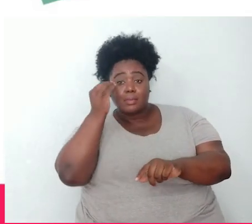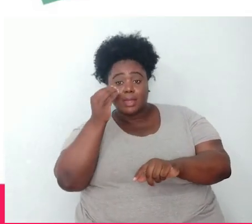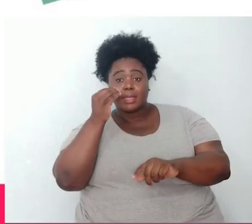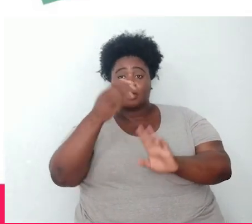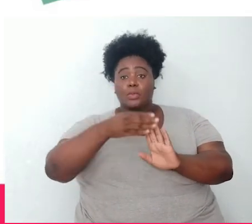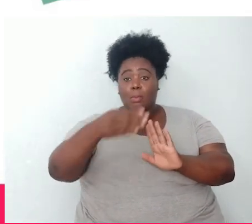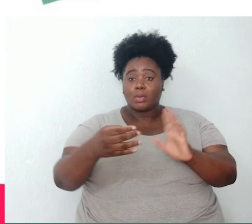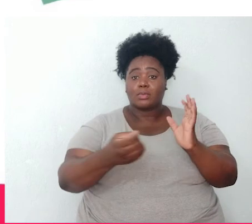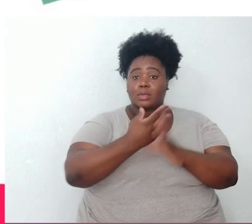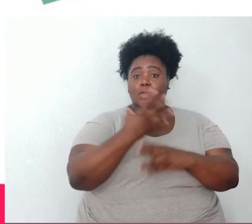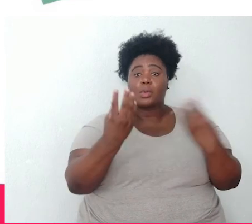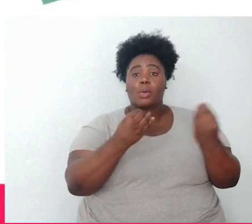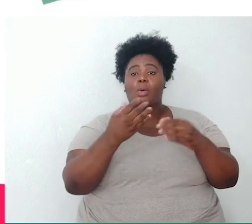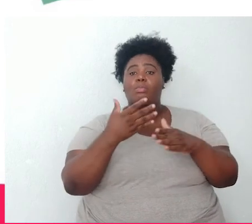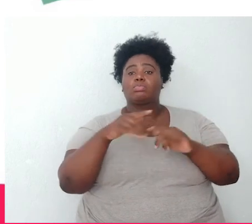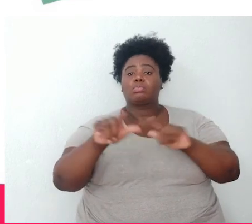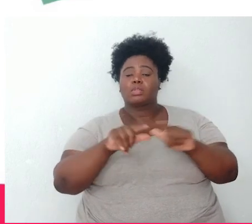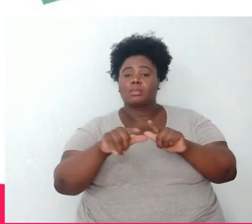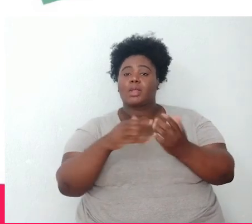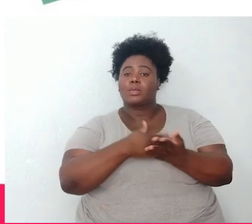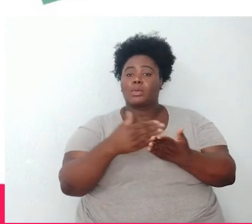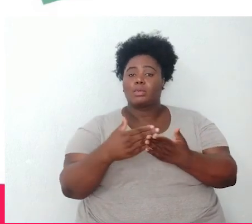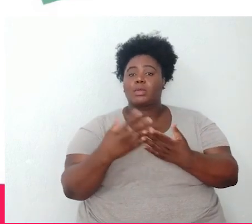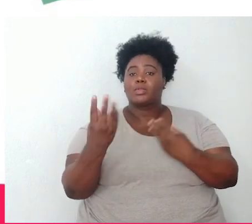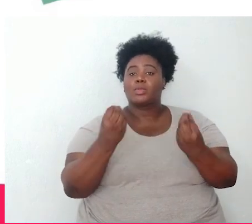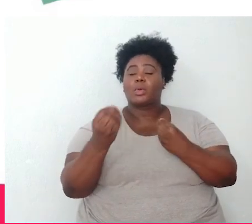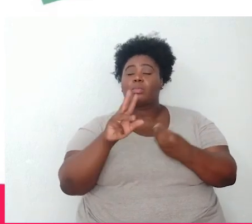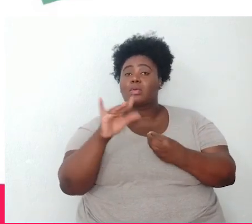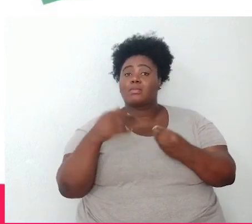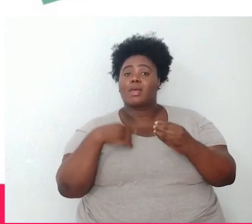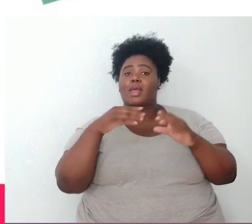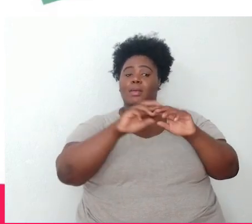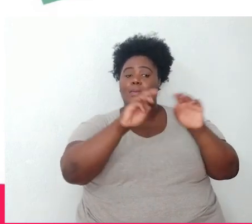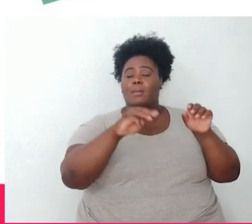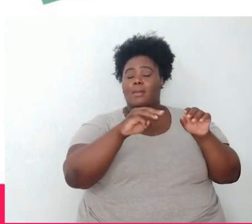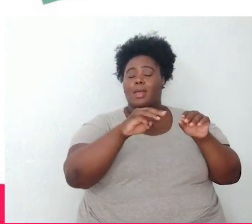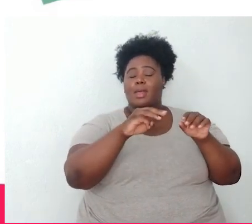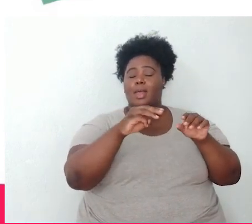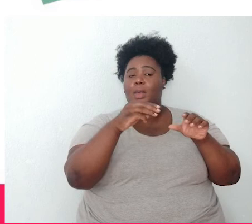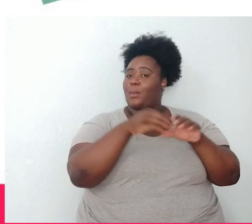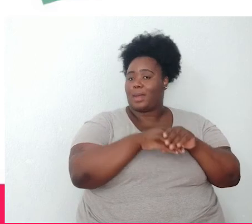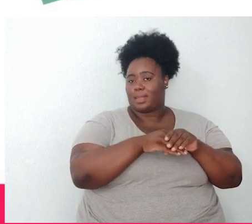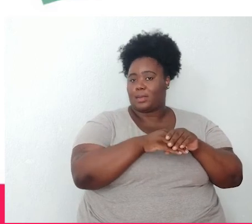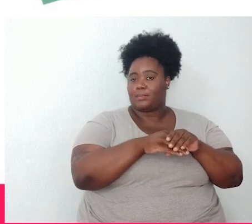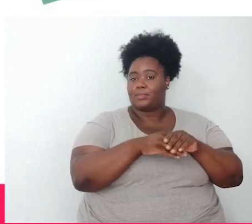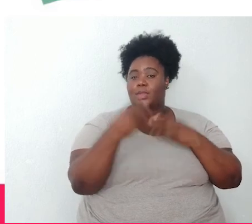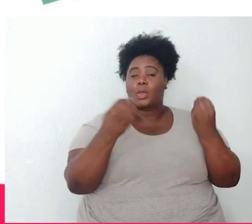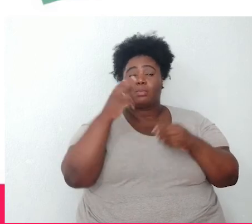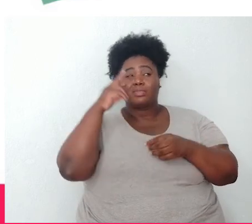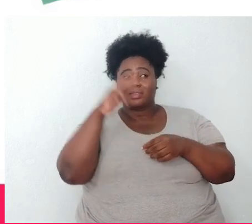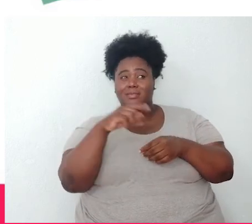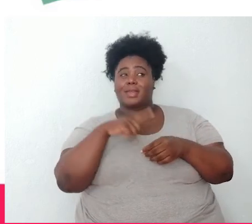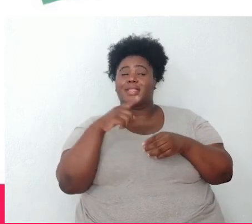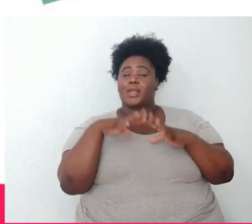processo criativo, como que o trabalho surge, outra coisa é como que ele vai para a galeria, né? Como que você vende isso? Tem